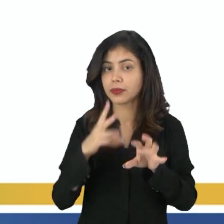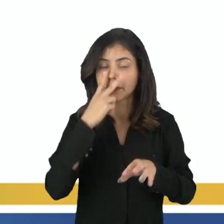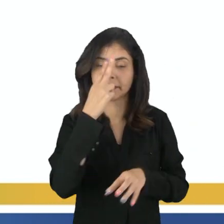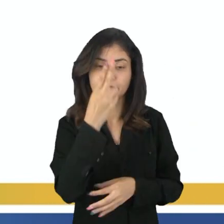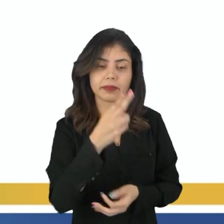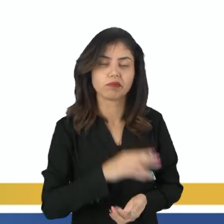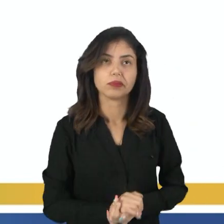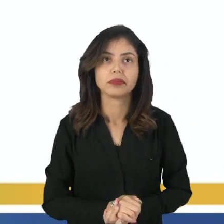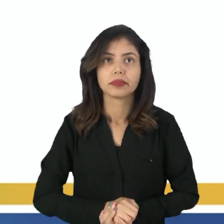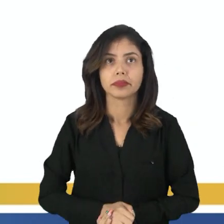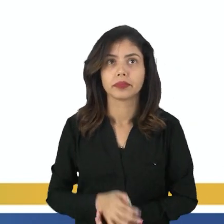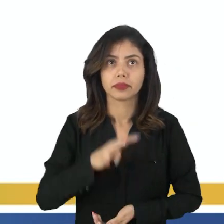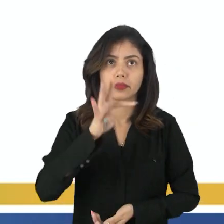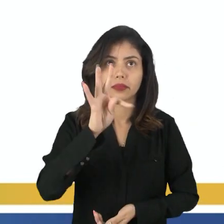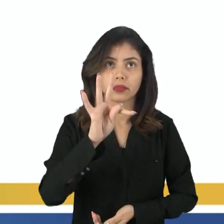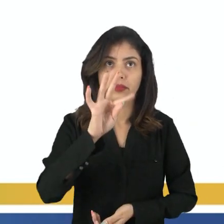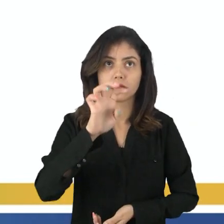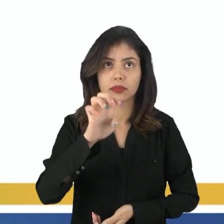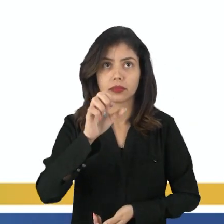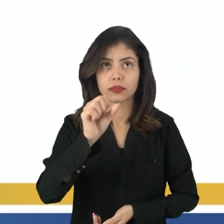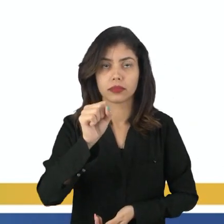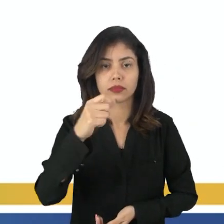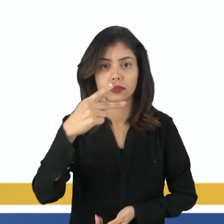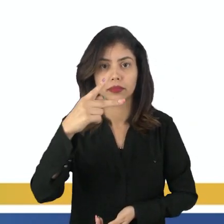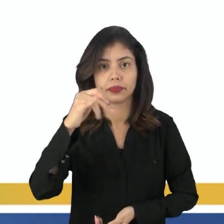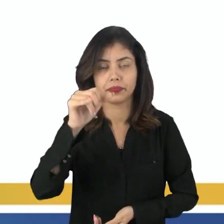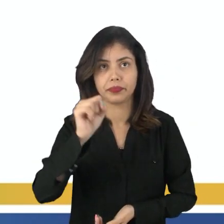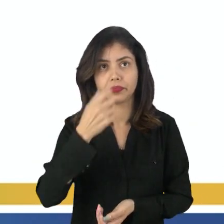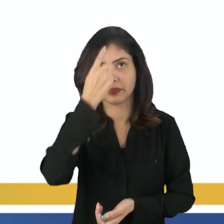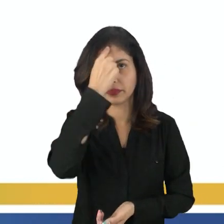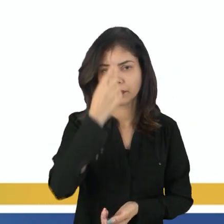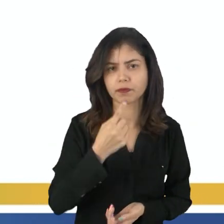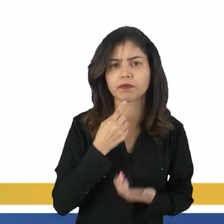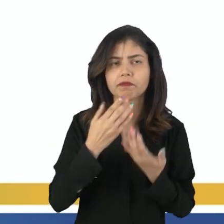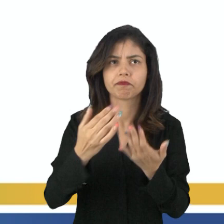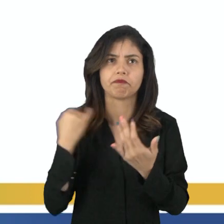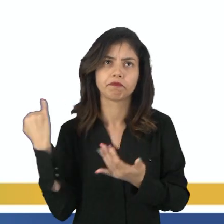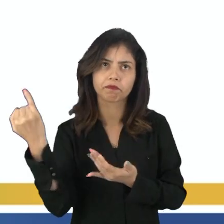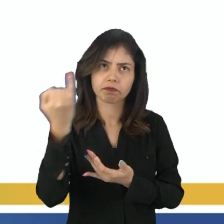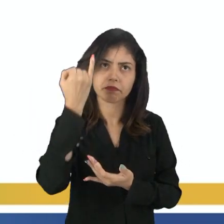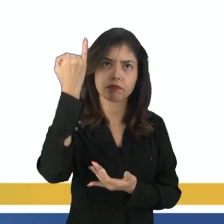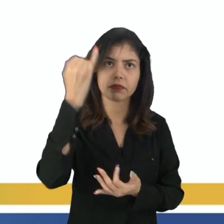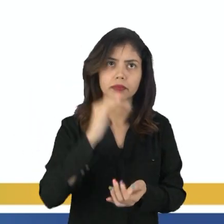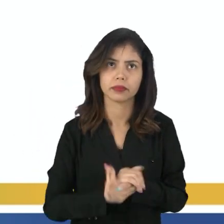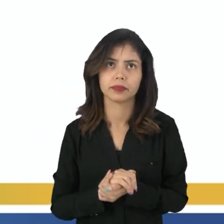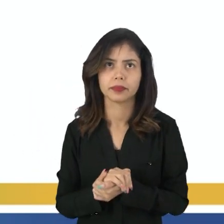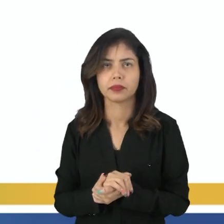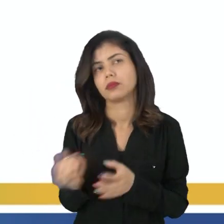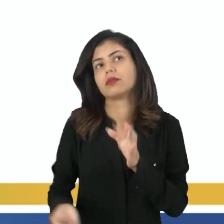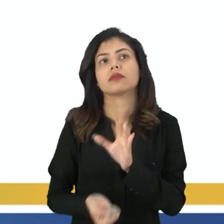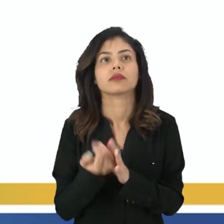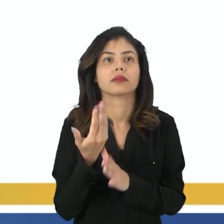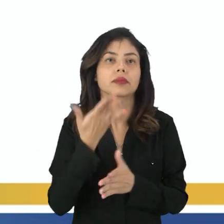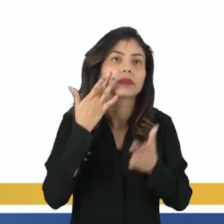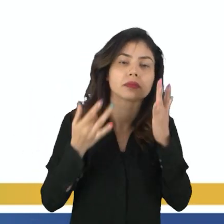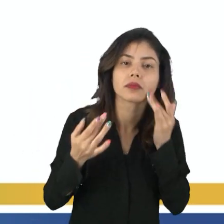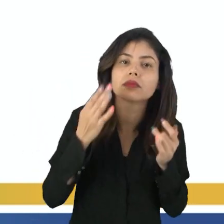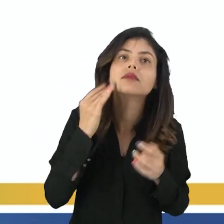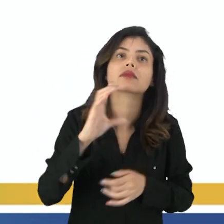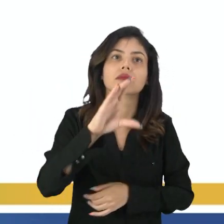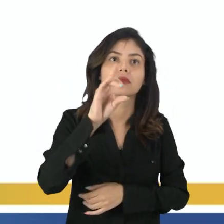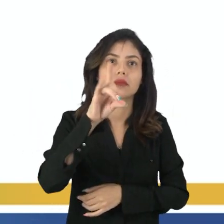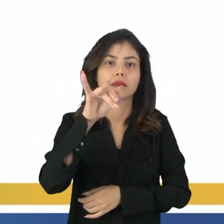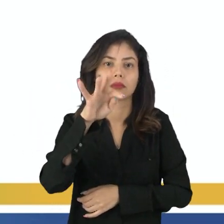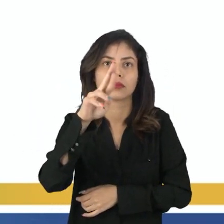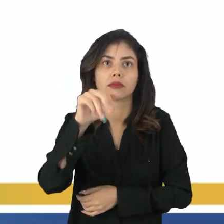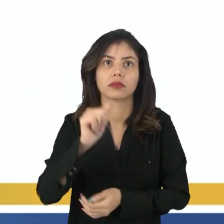aparece Téspis. Quem é Téspis, né? Uma figura de grande importância para o surgimento do teatro